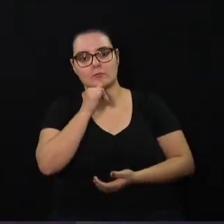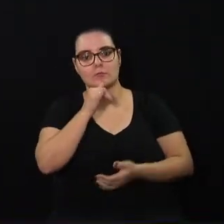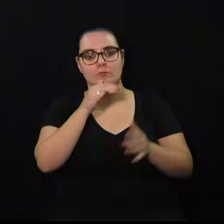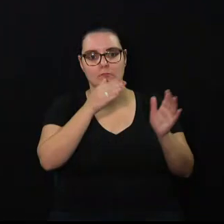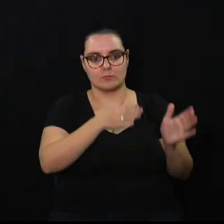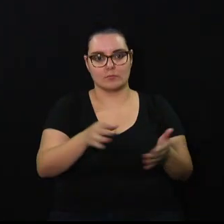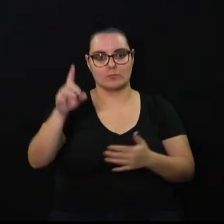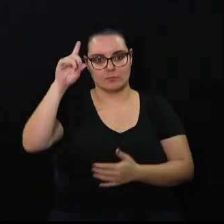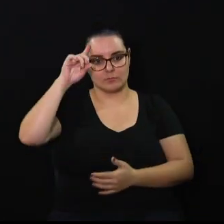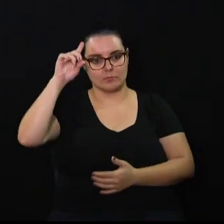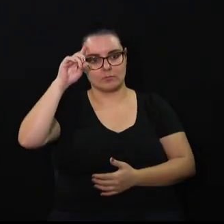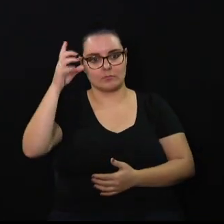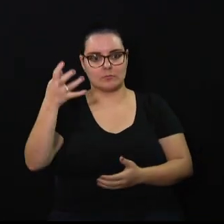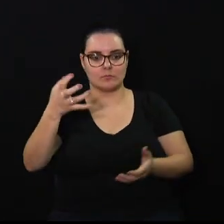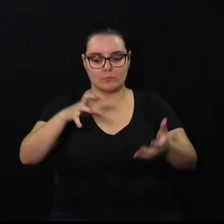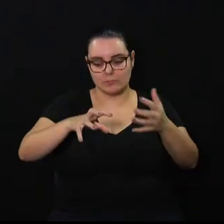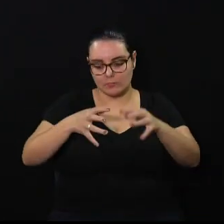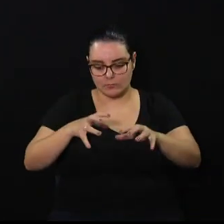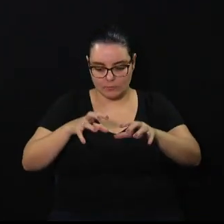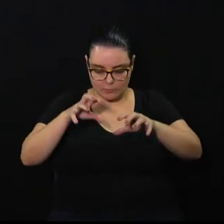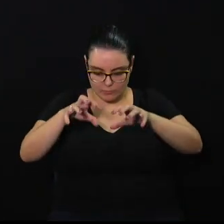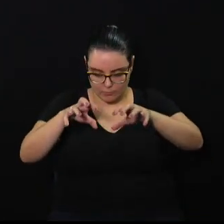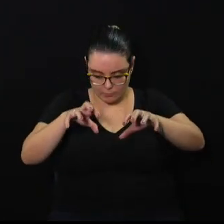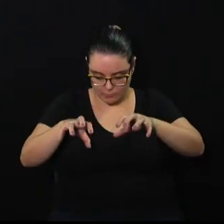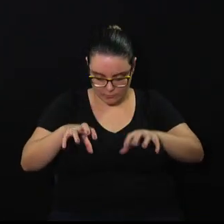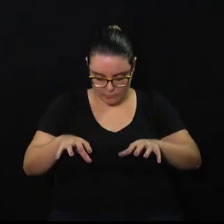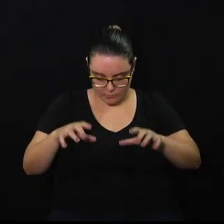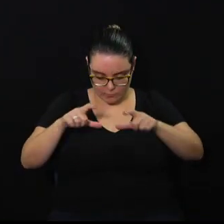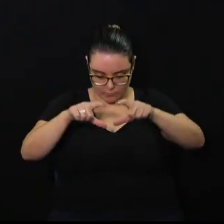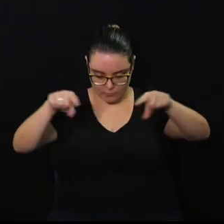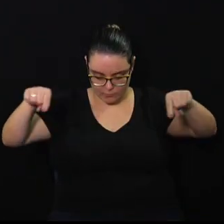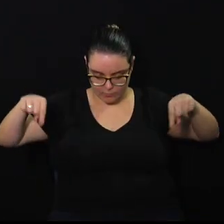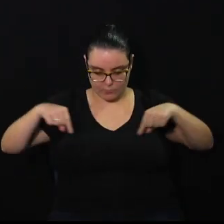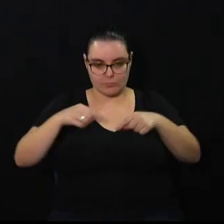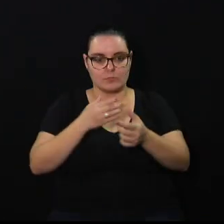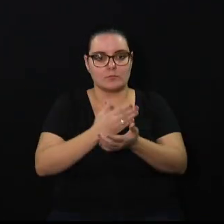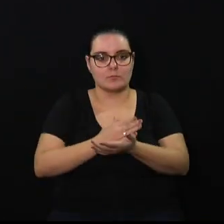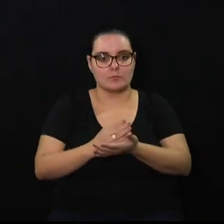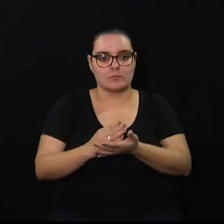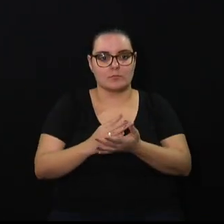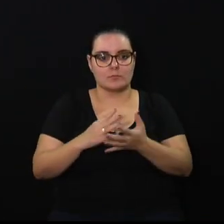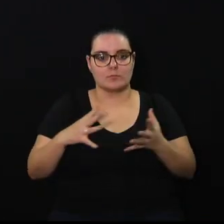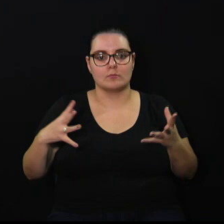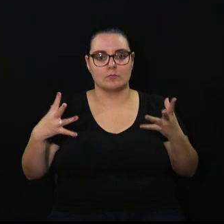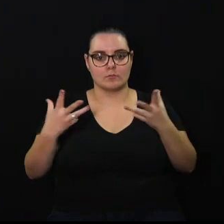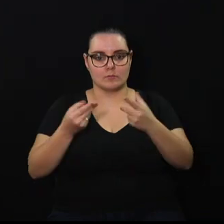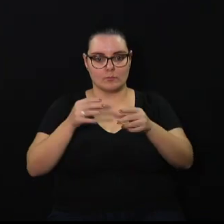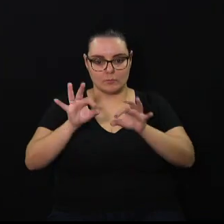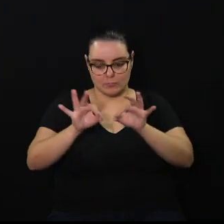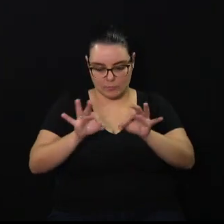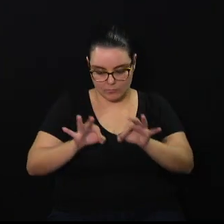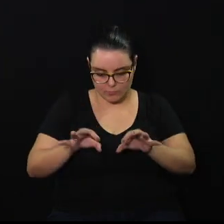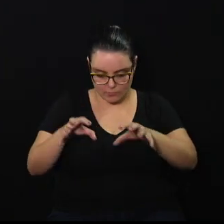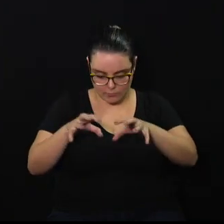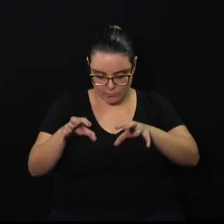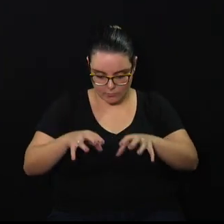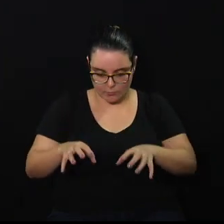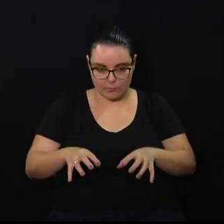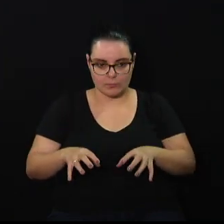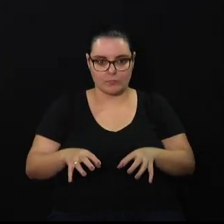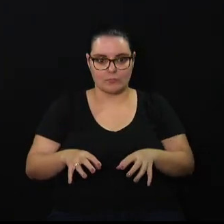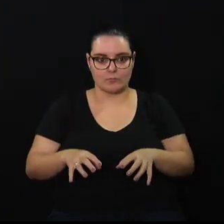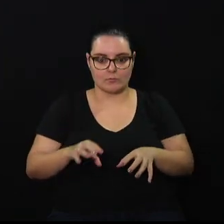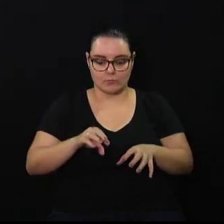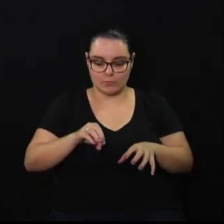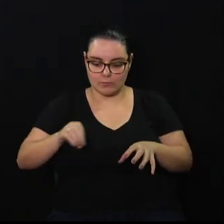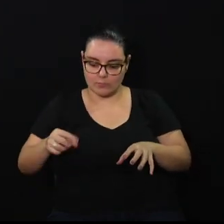ensinar a montar um quebra cabeça então no início ele começa com todas as partes montadas apenas a primeira que ele